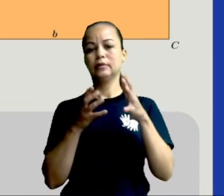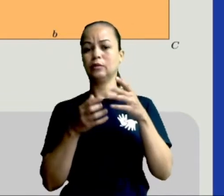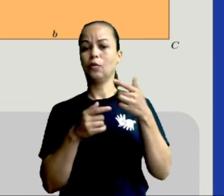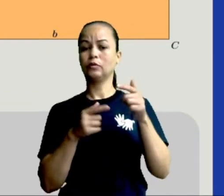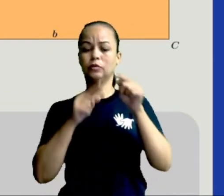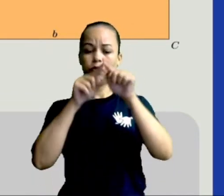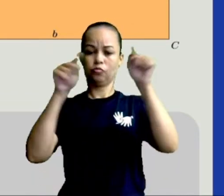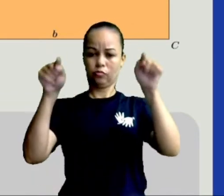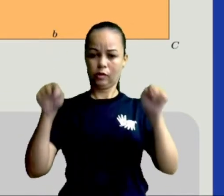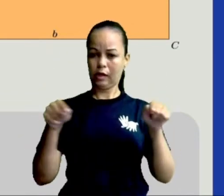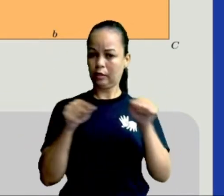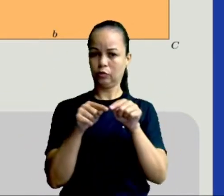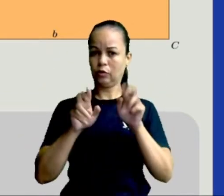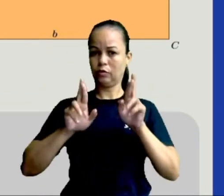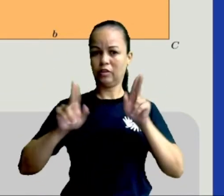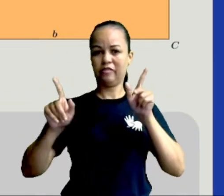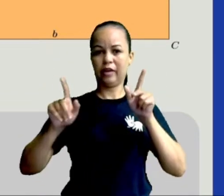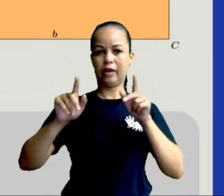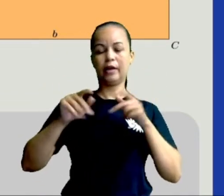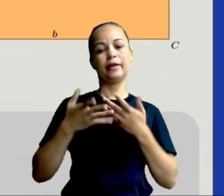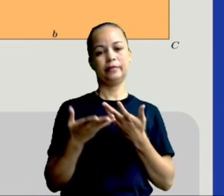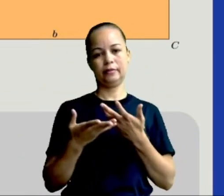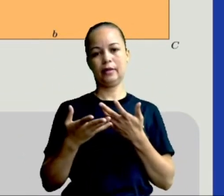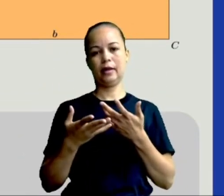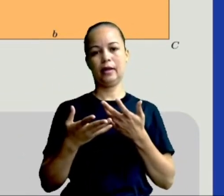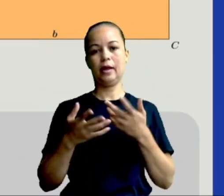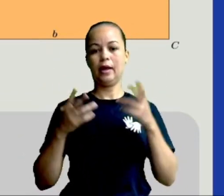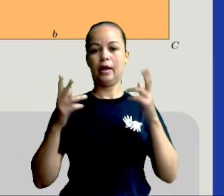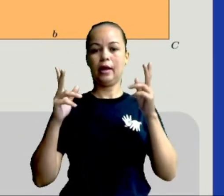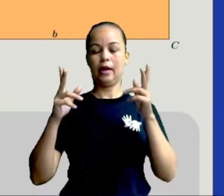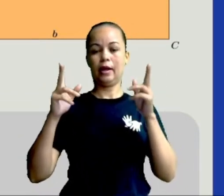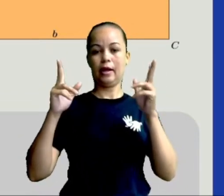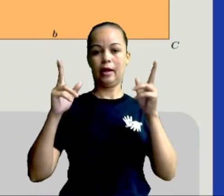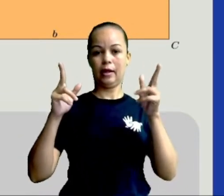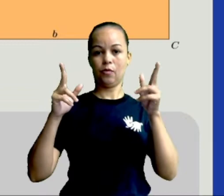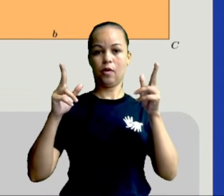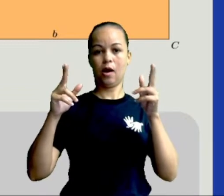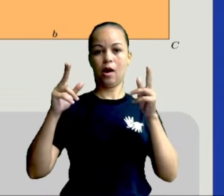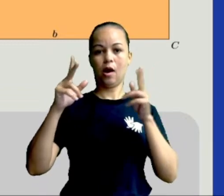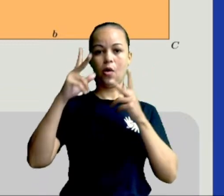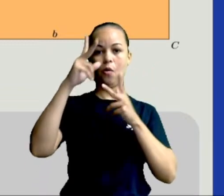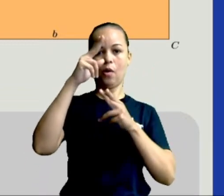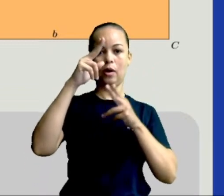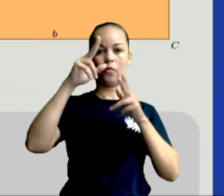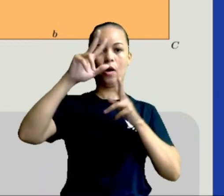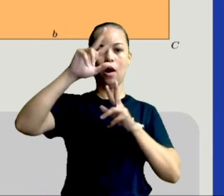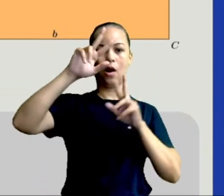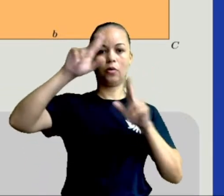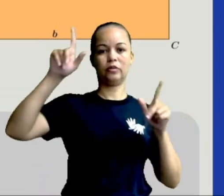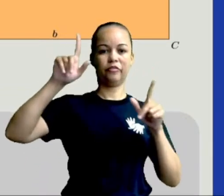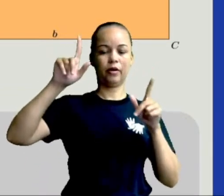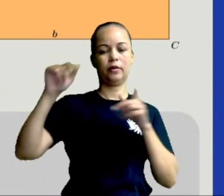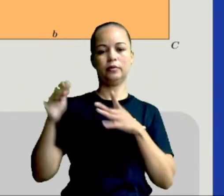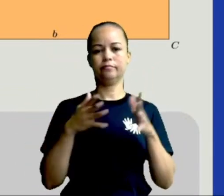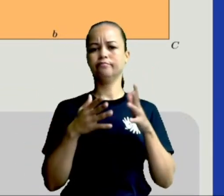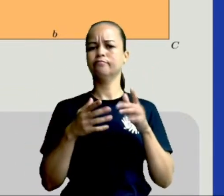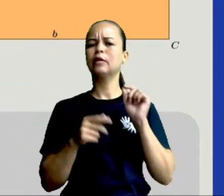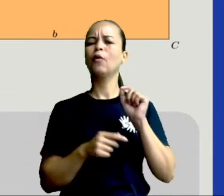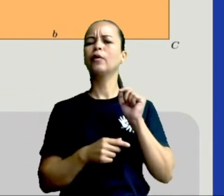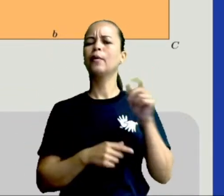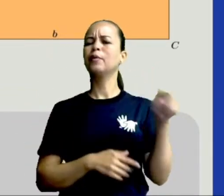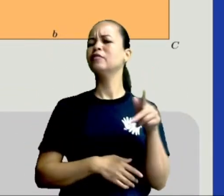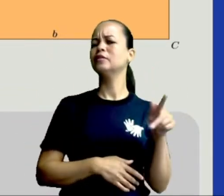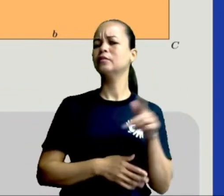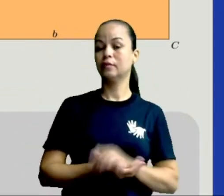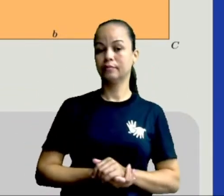todos iguais e seus ângulos internos não têm a mesma medida. Opa, professora, o retângulo,